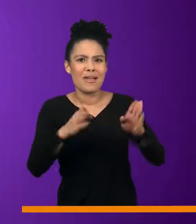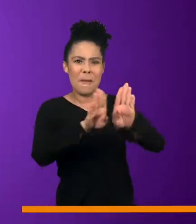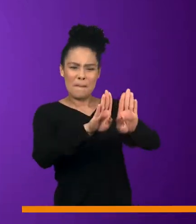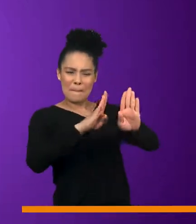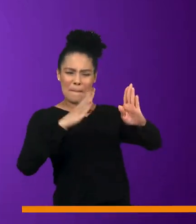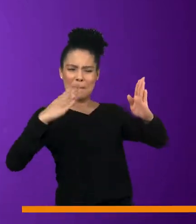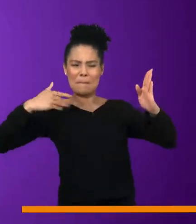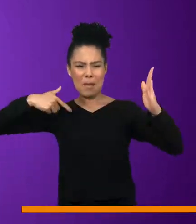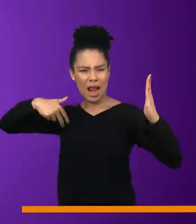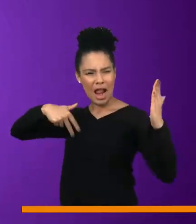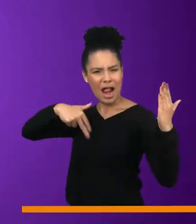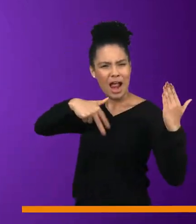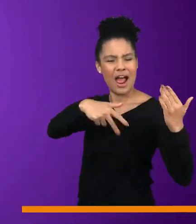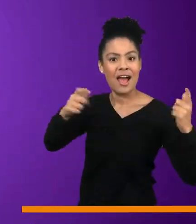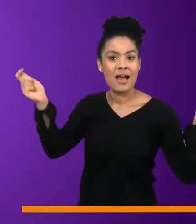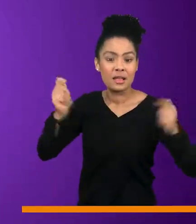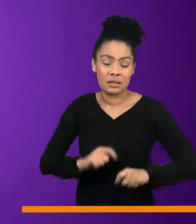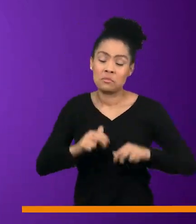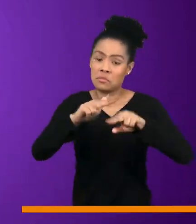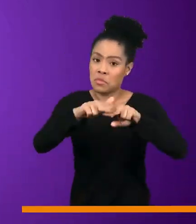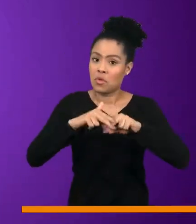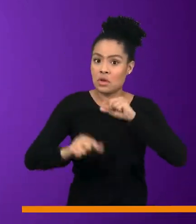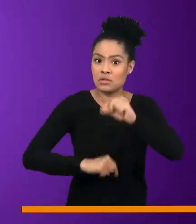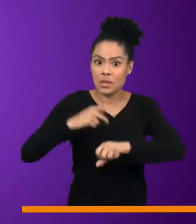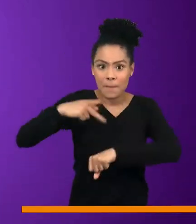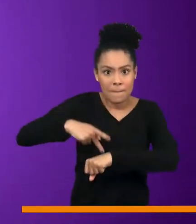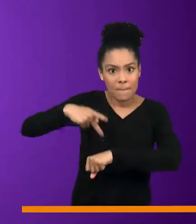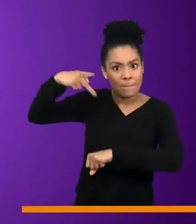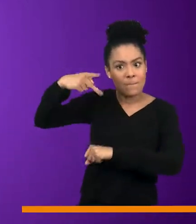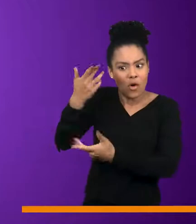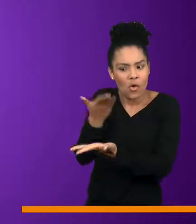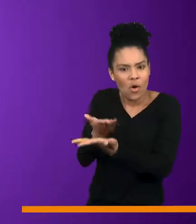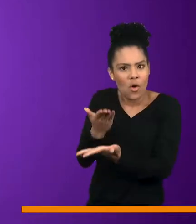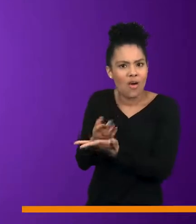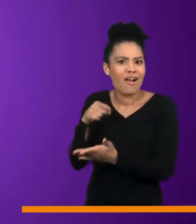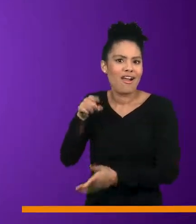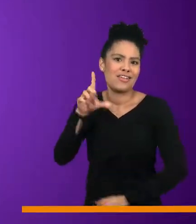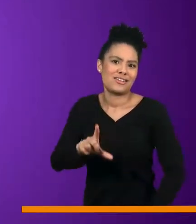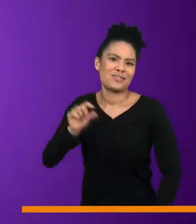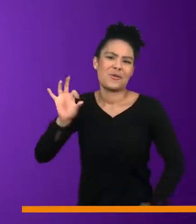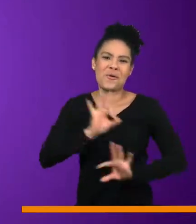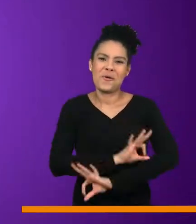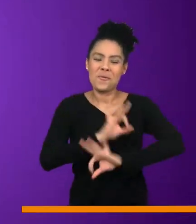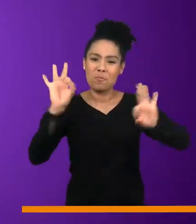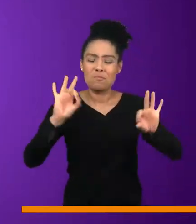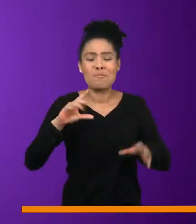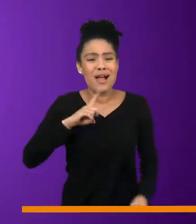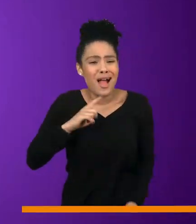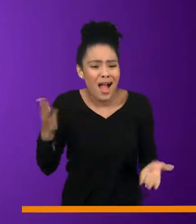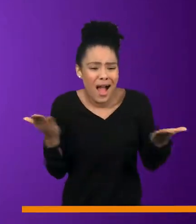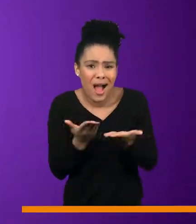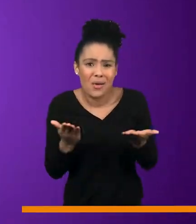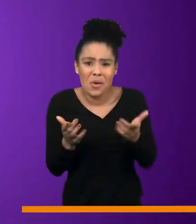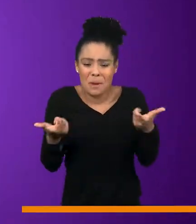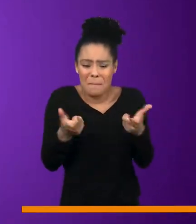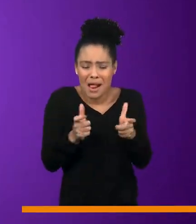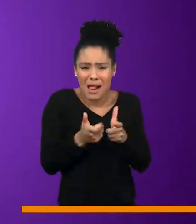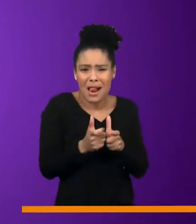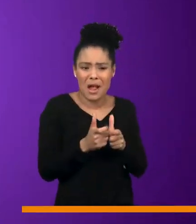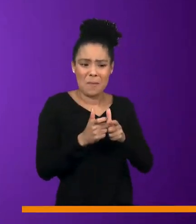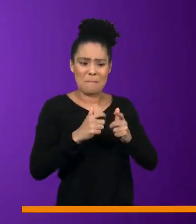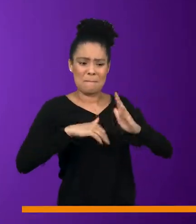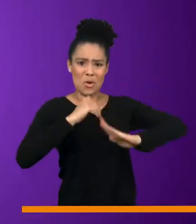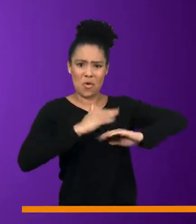buscar a especialização na área da língua brasileira de sinais pode ser uma ótima opção. Ainda existem poucos profissionais com a